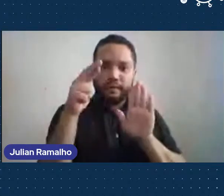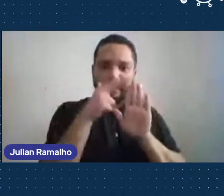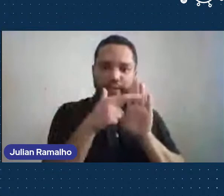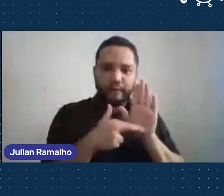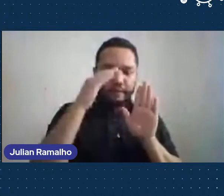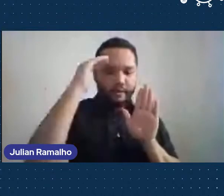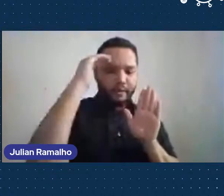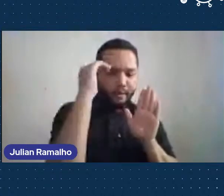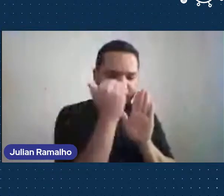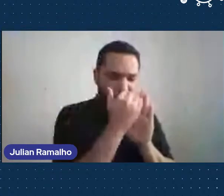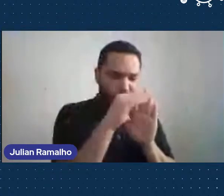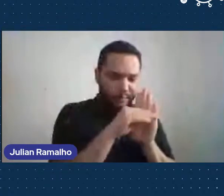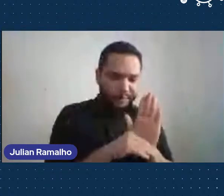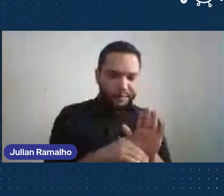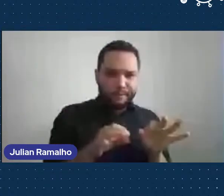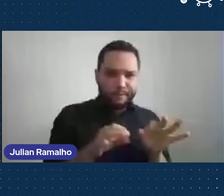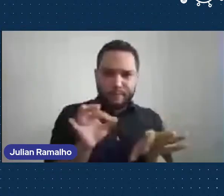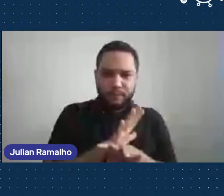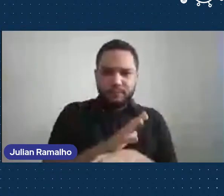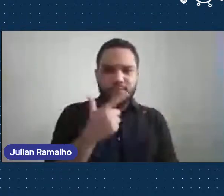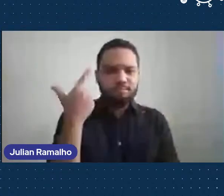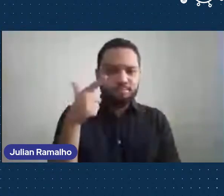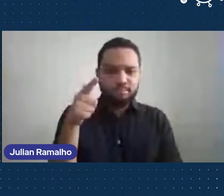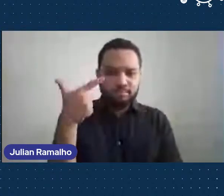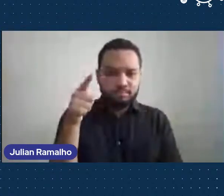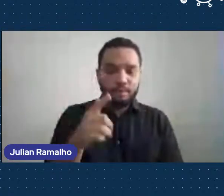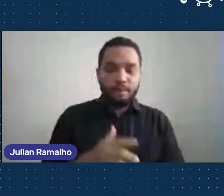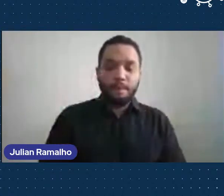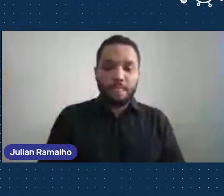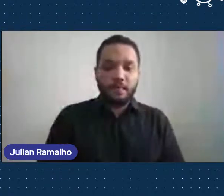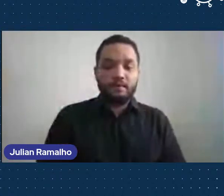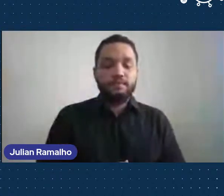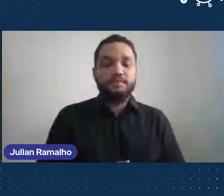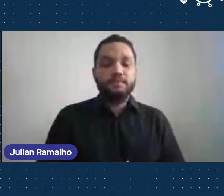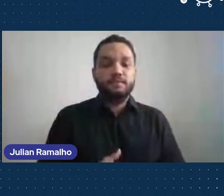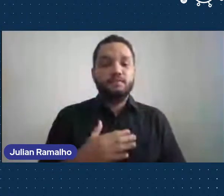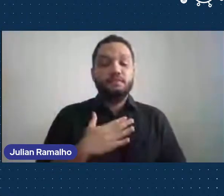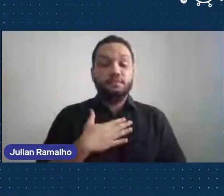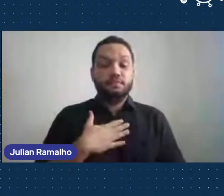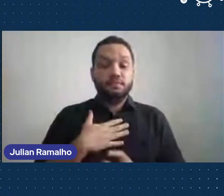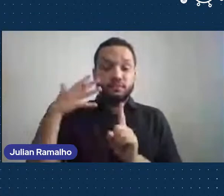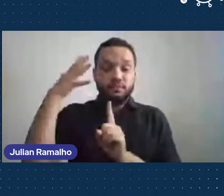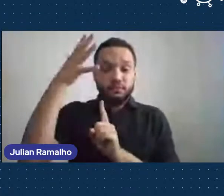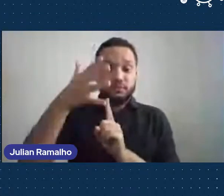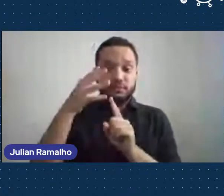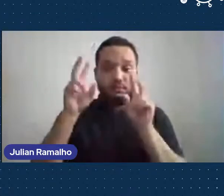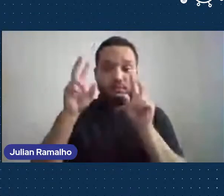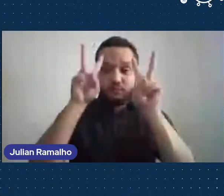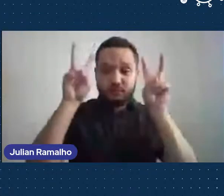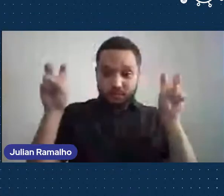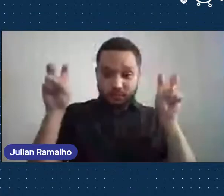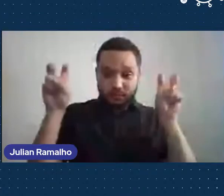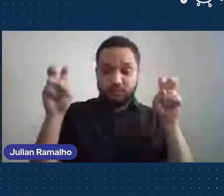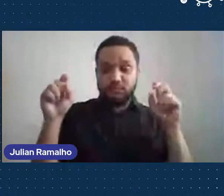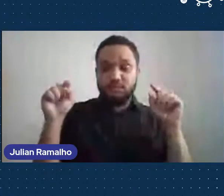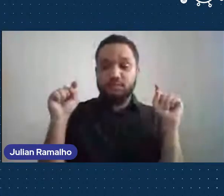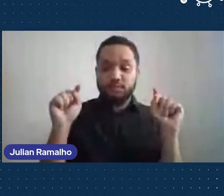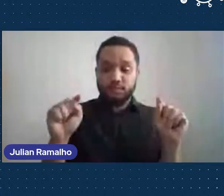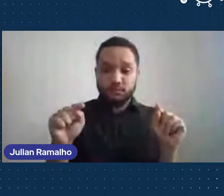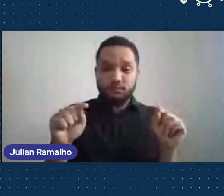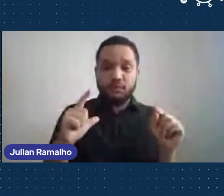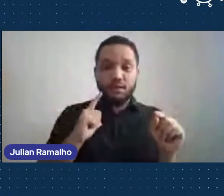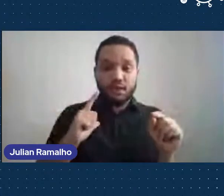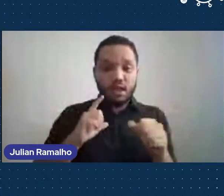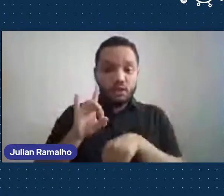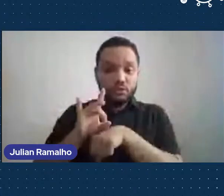né? Mas, como o próprio nome da minha fala, né, o título da minha fala sugere, existem